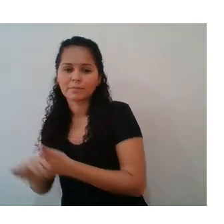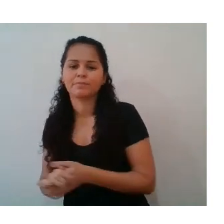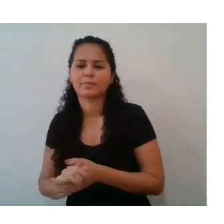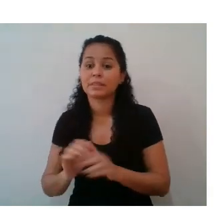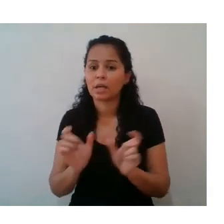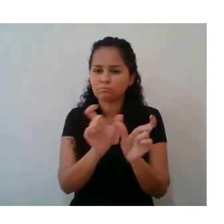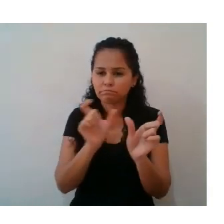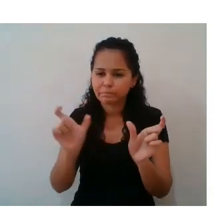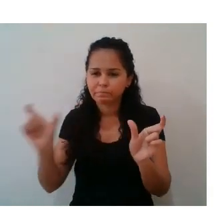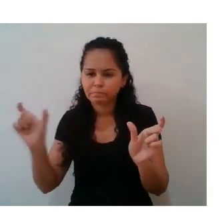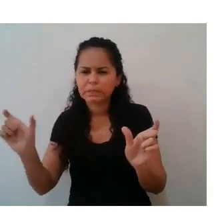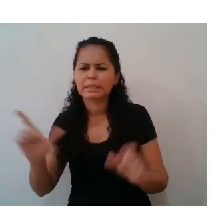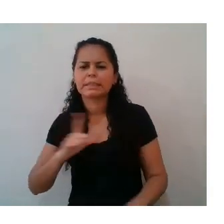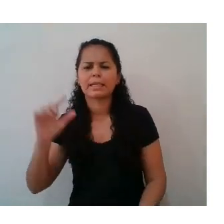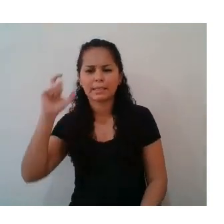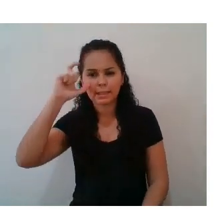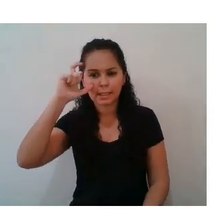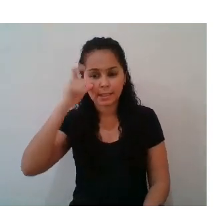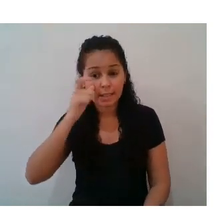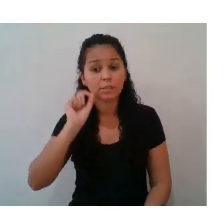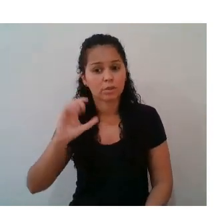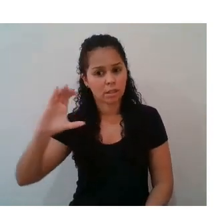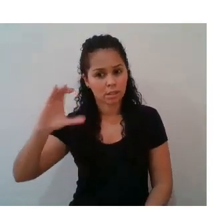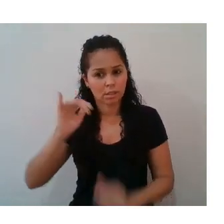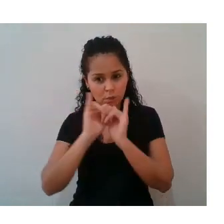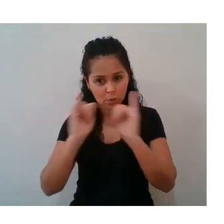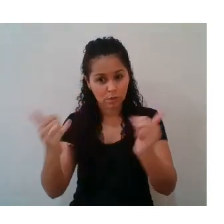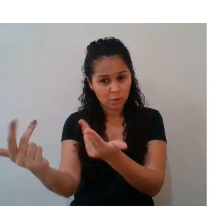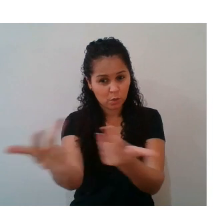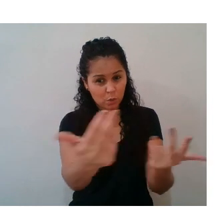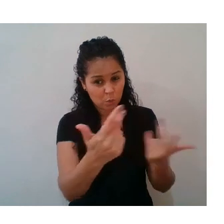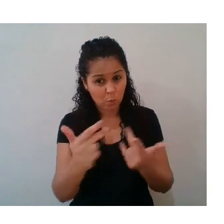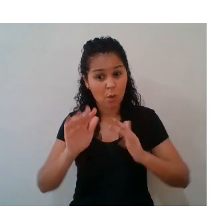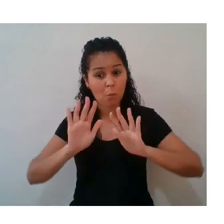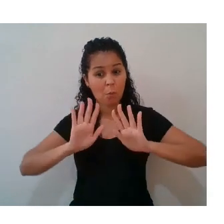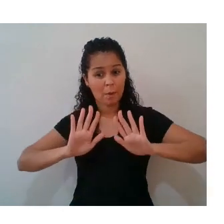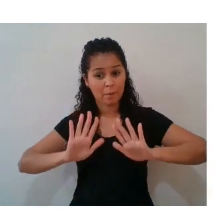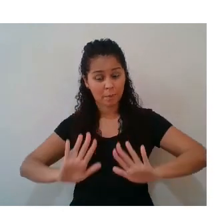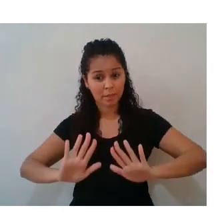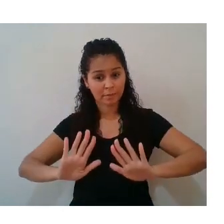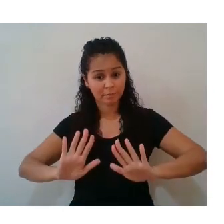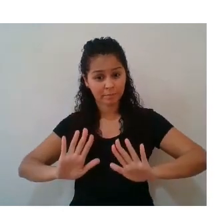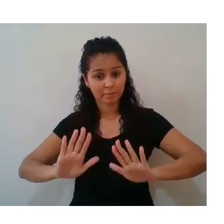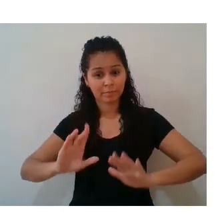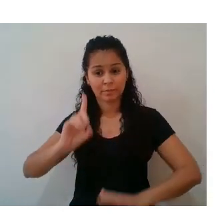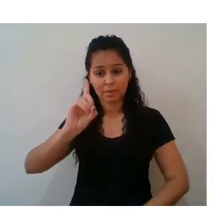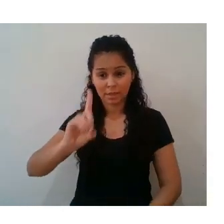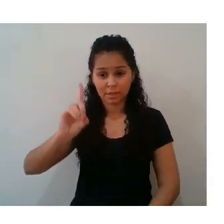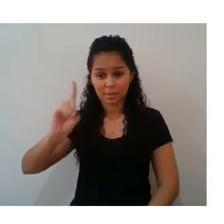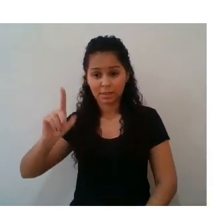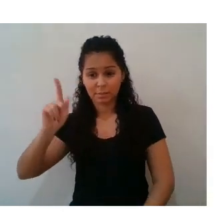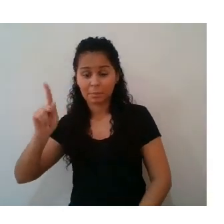tem de muito interessante? A corrente é sempre a mesma, mas nós temos a nossa